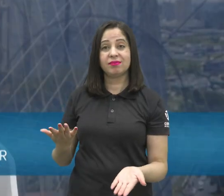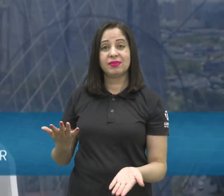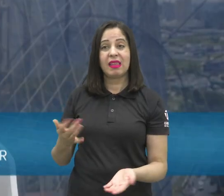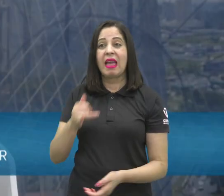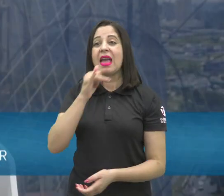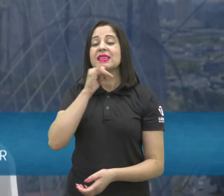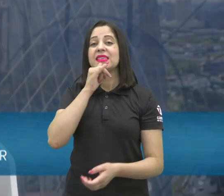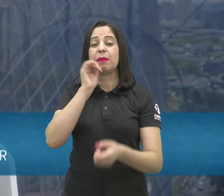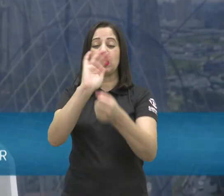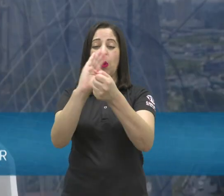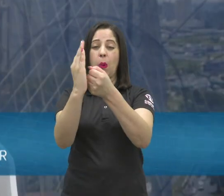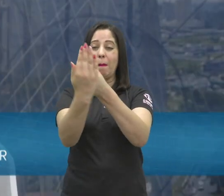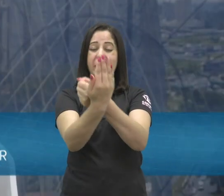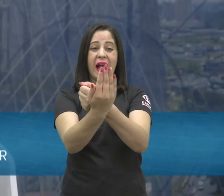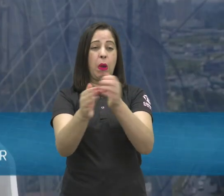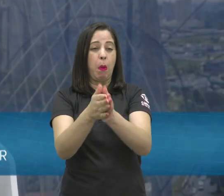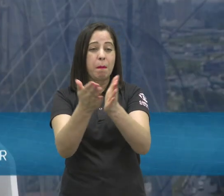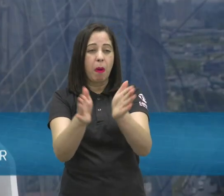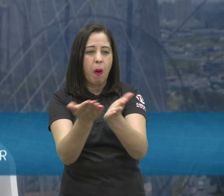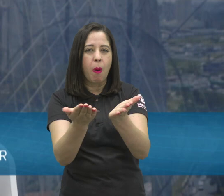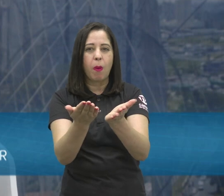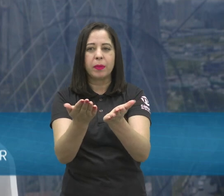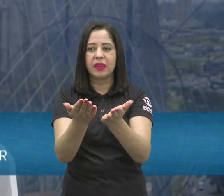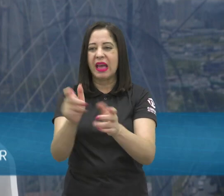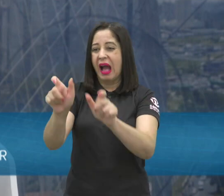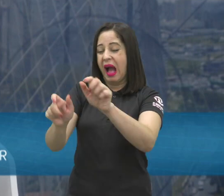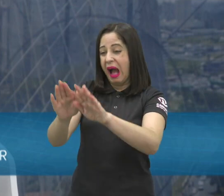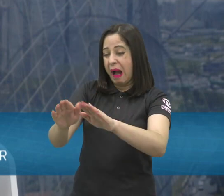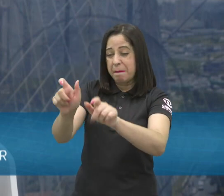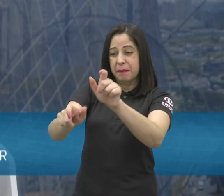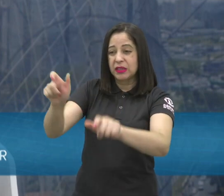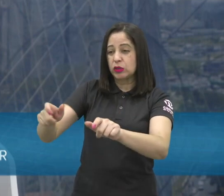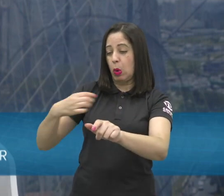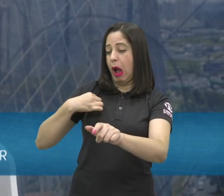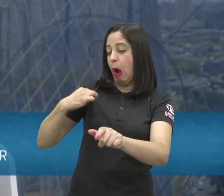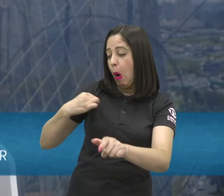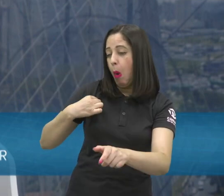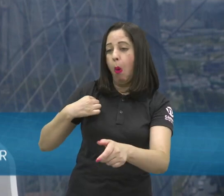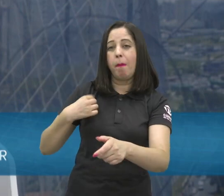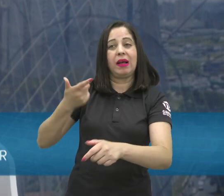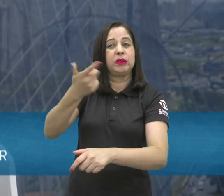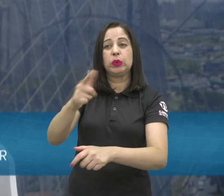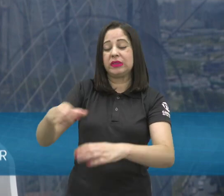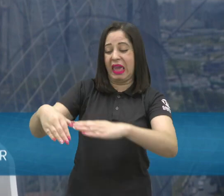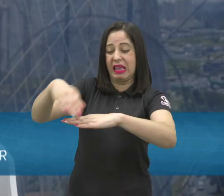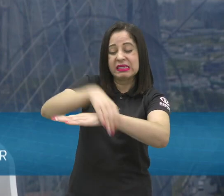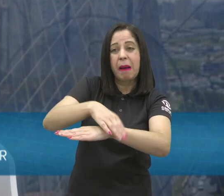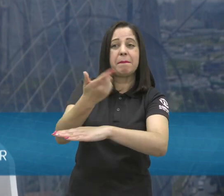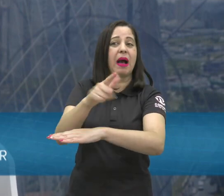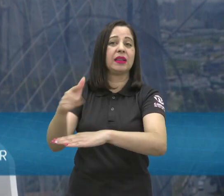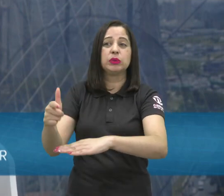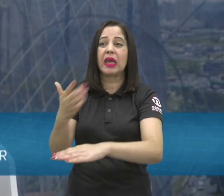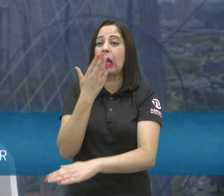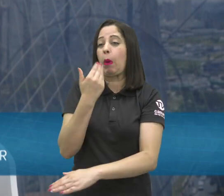é não ter um alimento em casa, como é não ter uma roupa para vestir. E aí eu consigo realmente